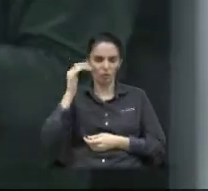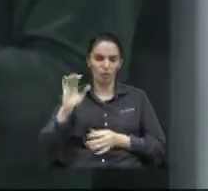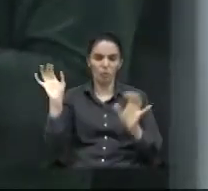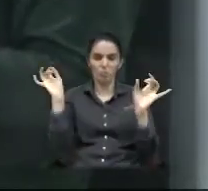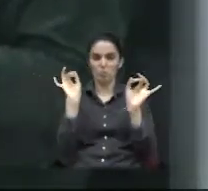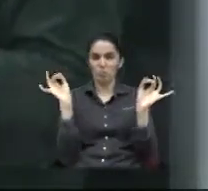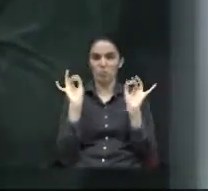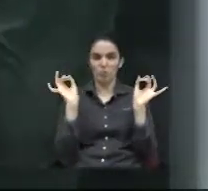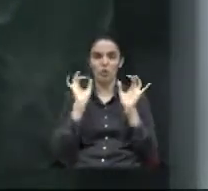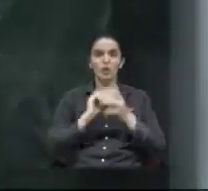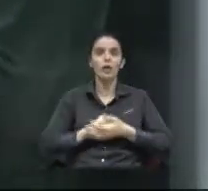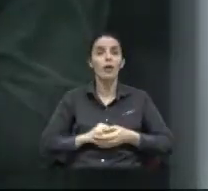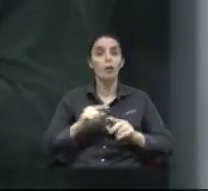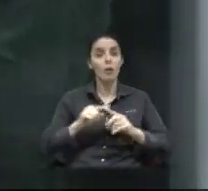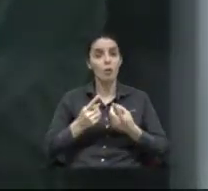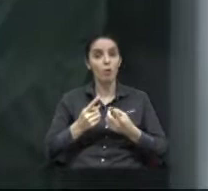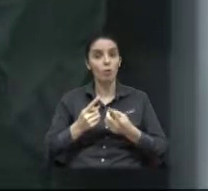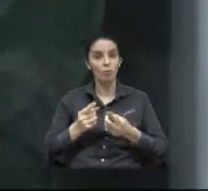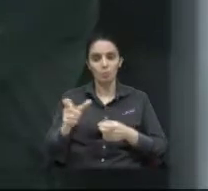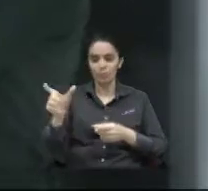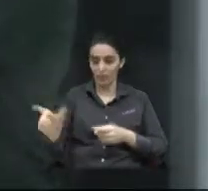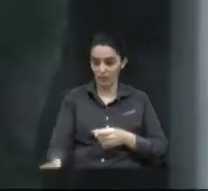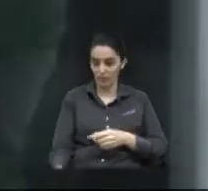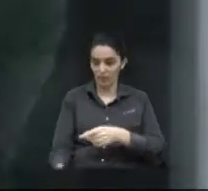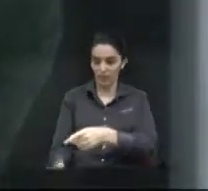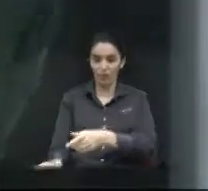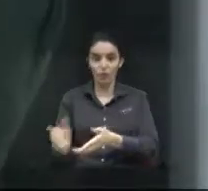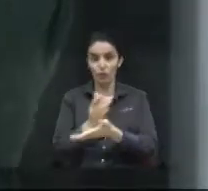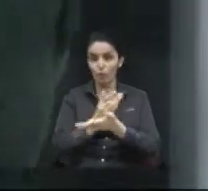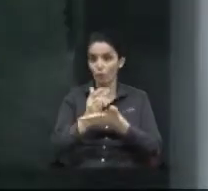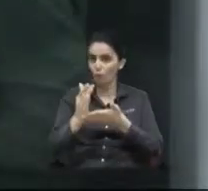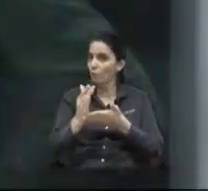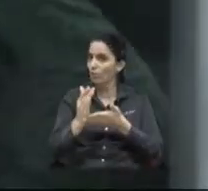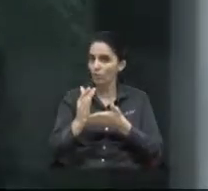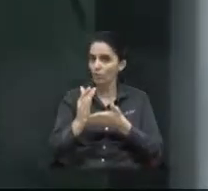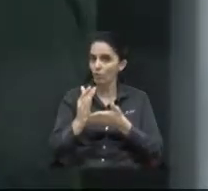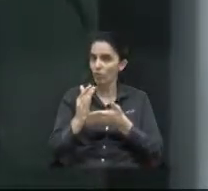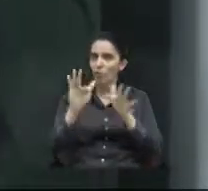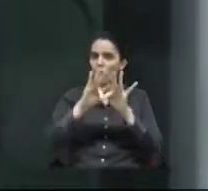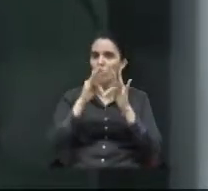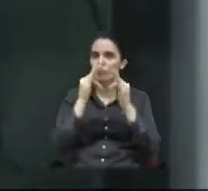tal, mas ele veio de origem simples, família que veio de escravo.